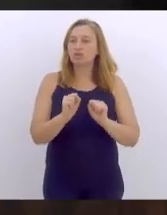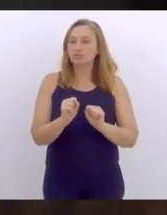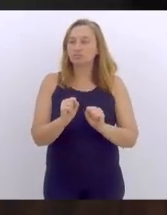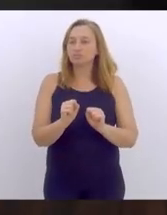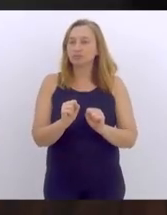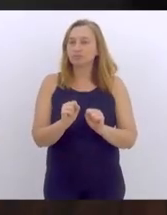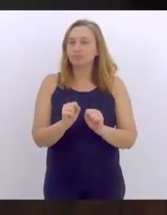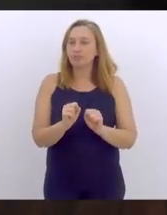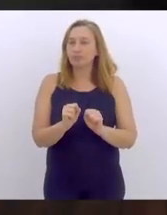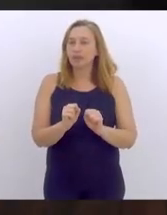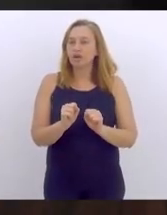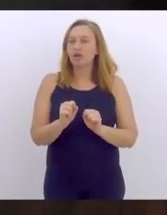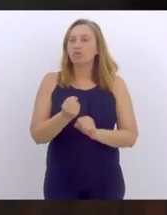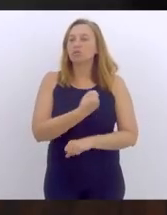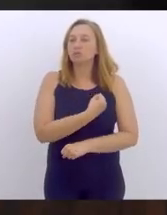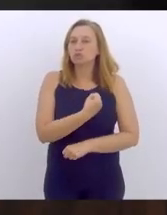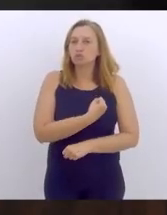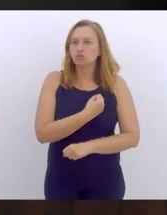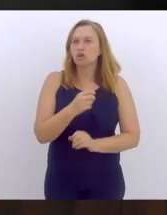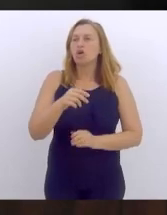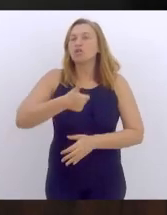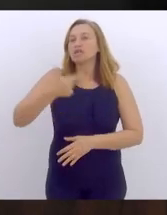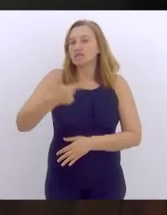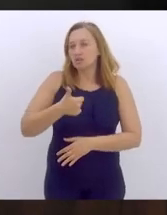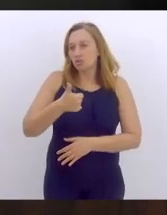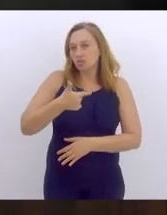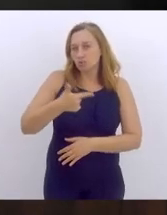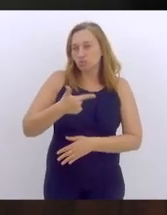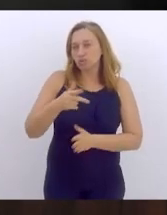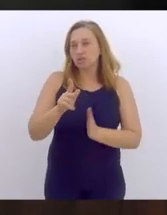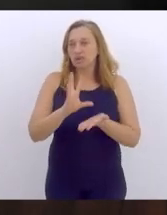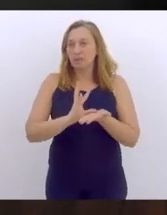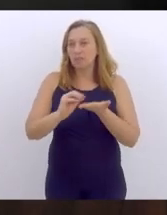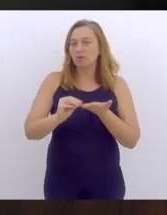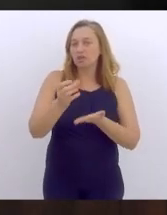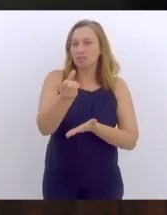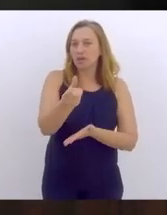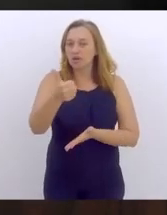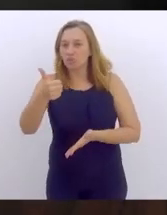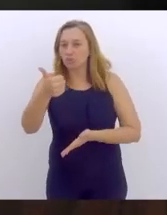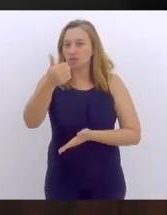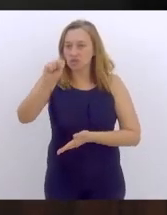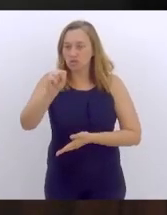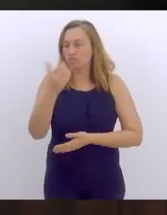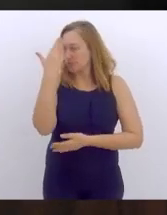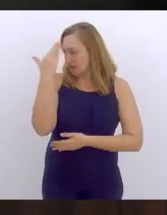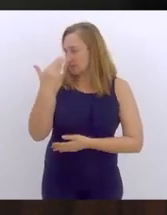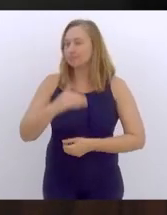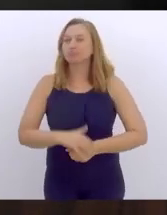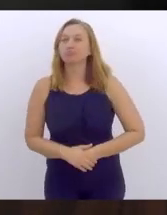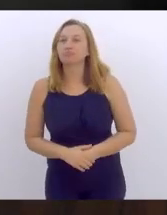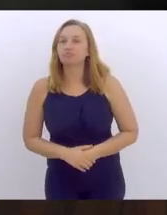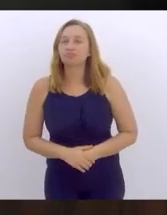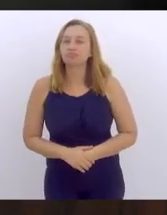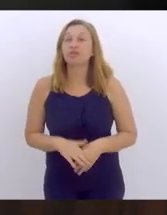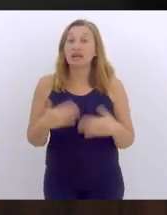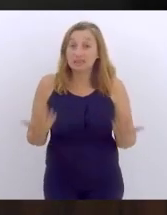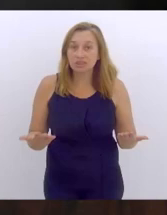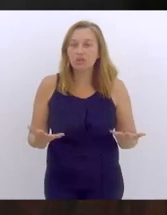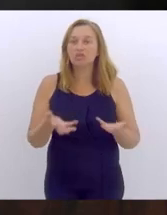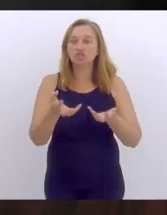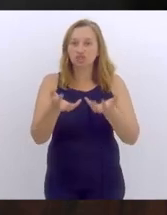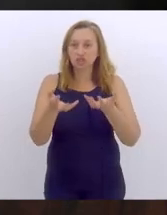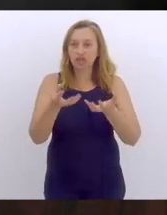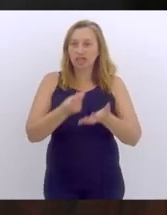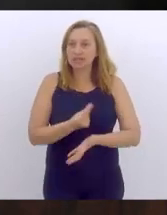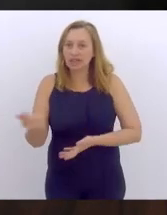o número do projeto que o senhor está falando? O segundo da pauta, 6118. Tá, obrigado. Tá. Então, a gente quer